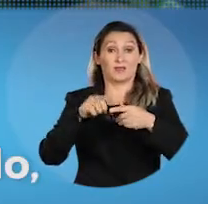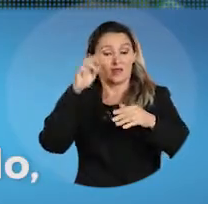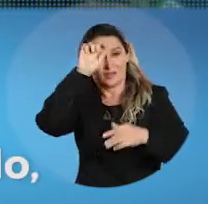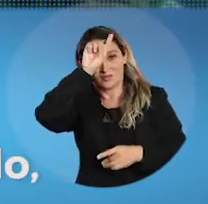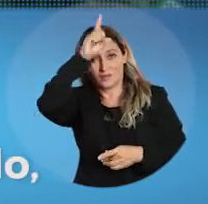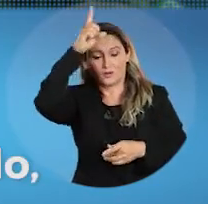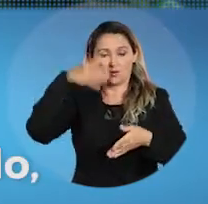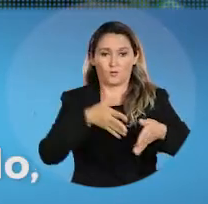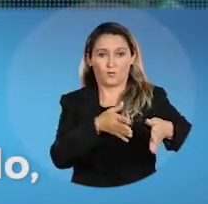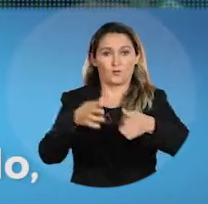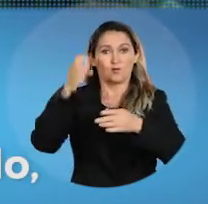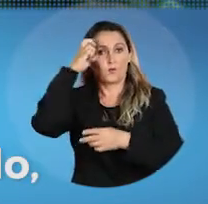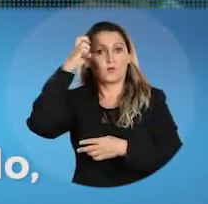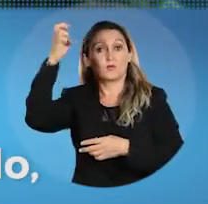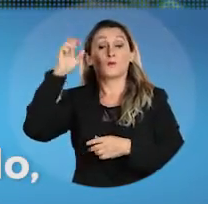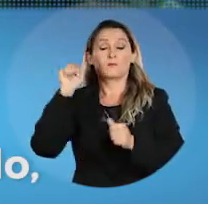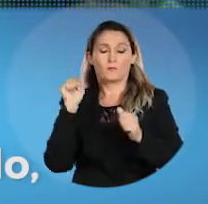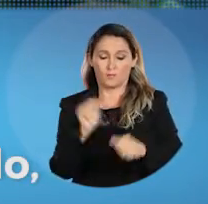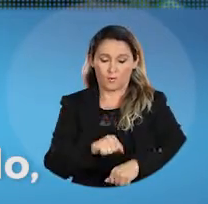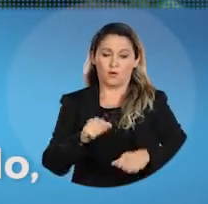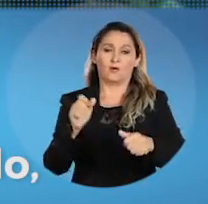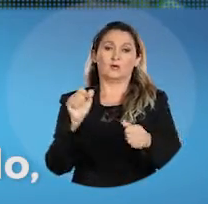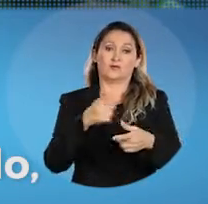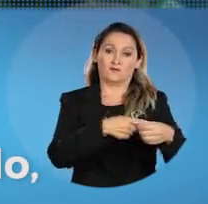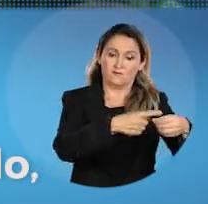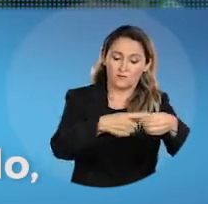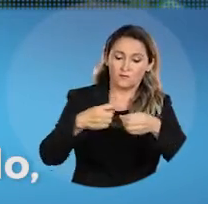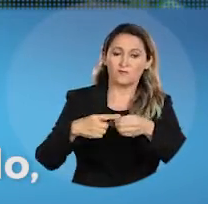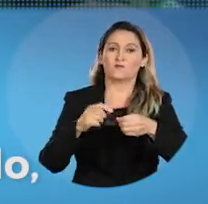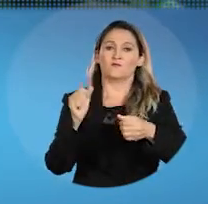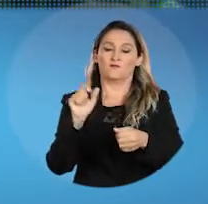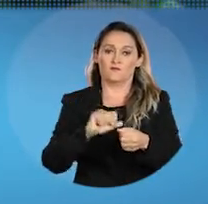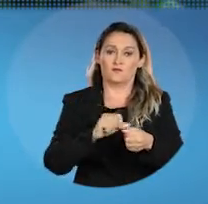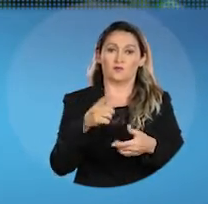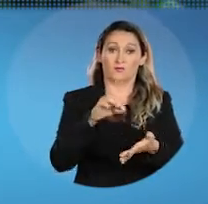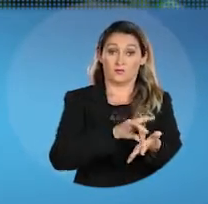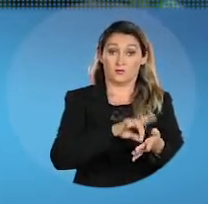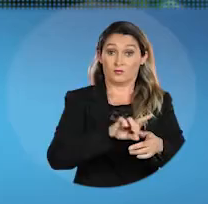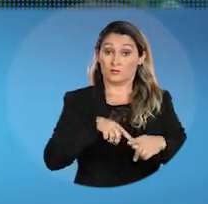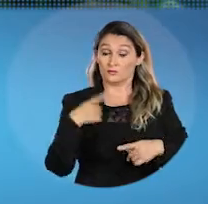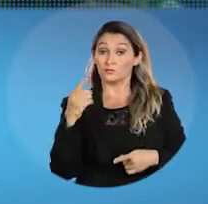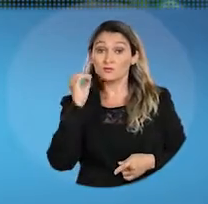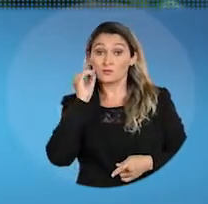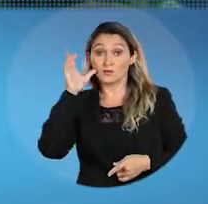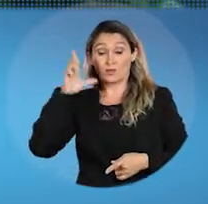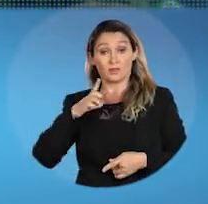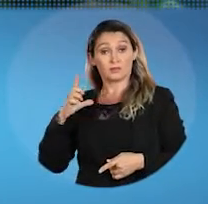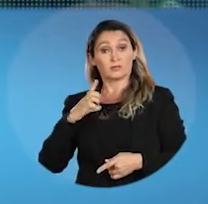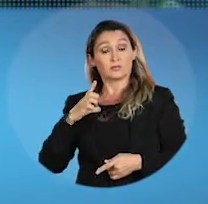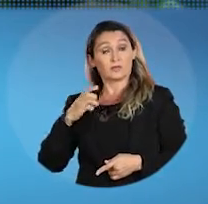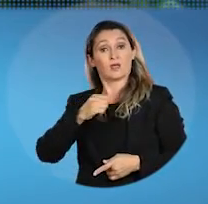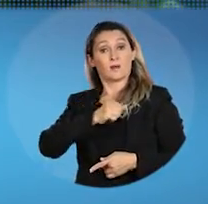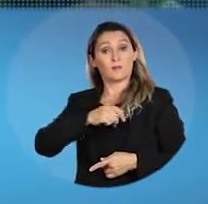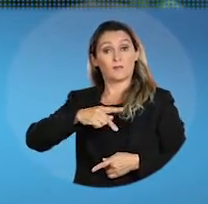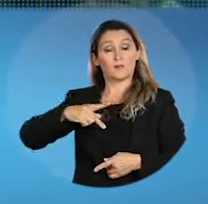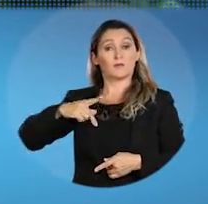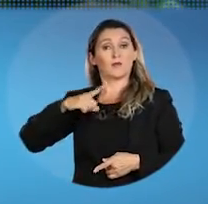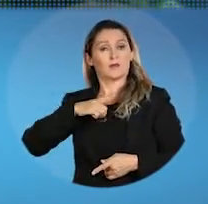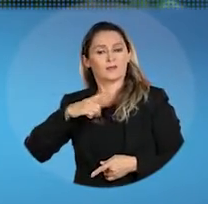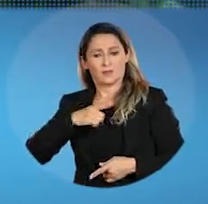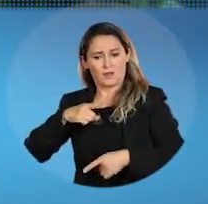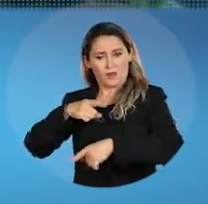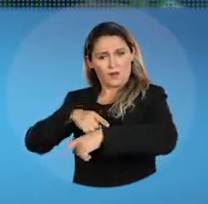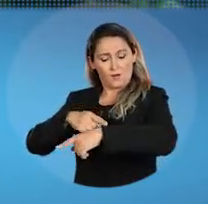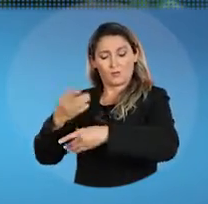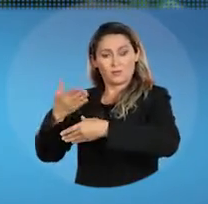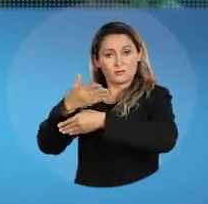Cultural. Isso dá para fazer, algumas cidades já estão realizando. Até nossos celulares possuem aplicativos que prevê